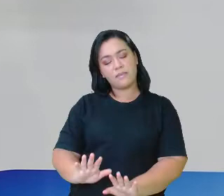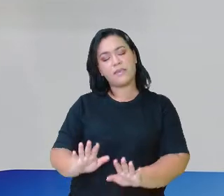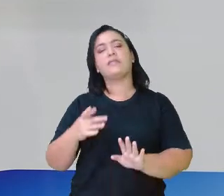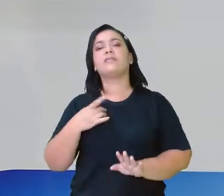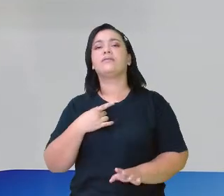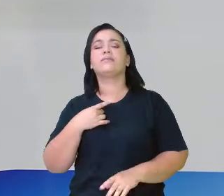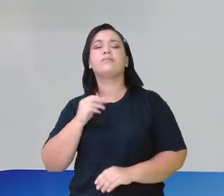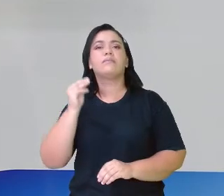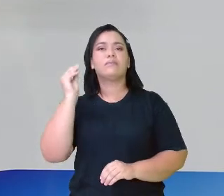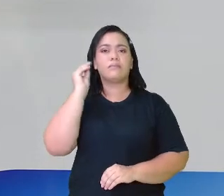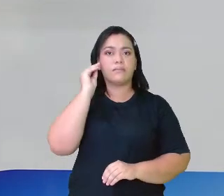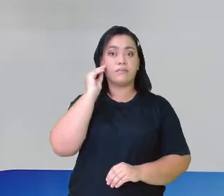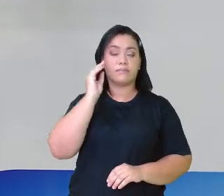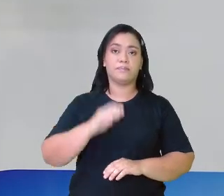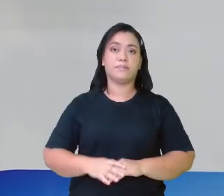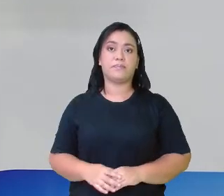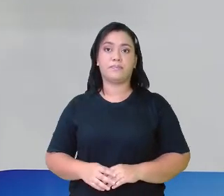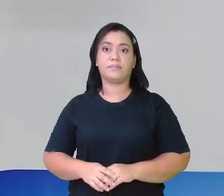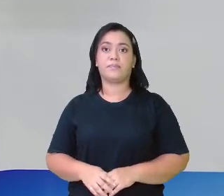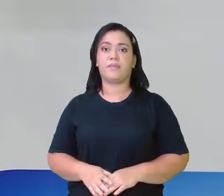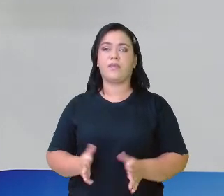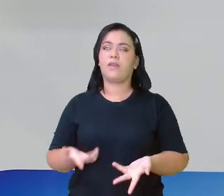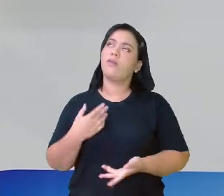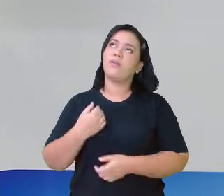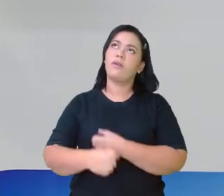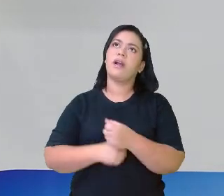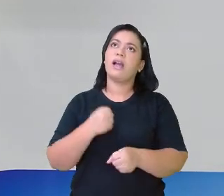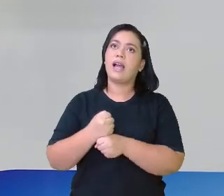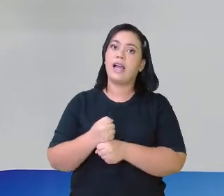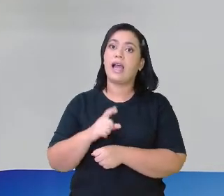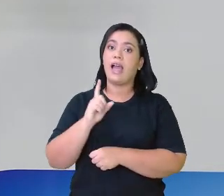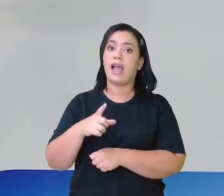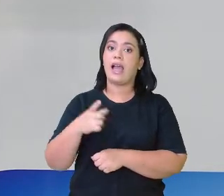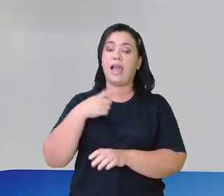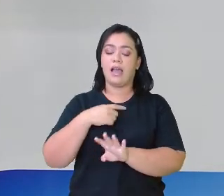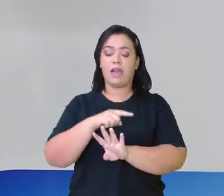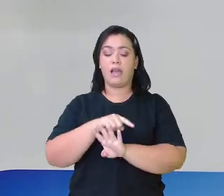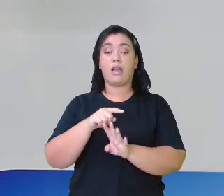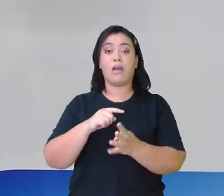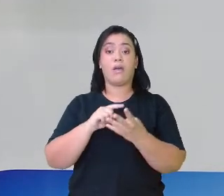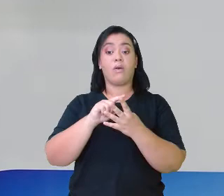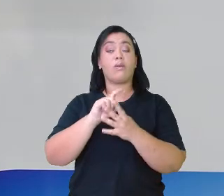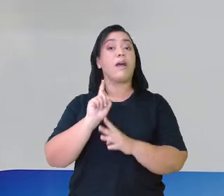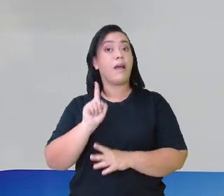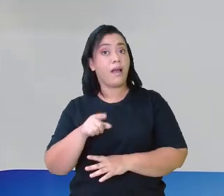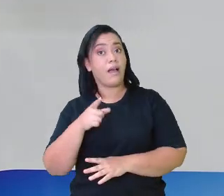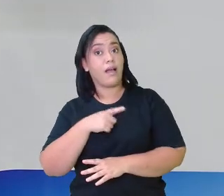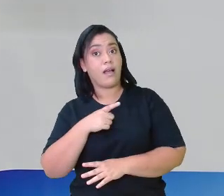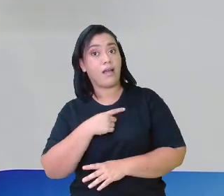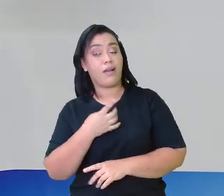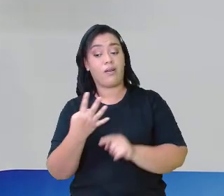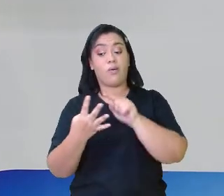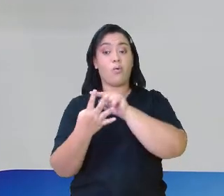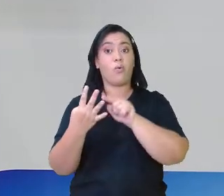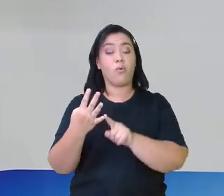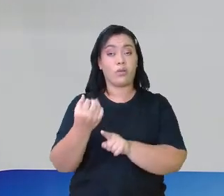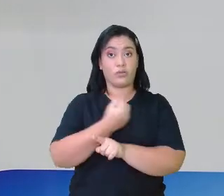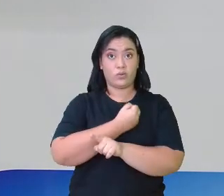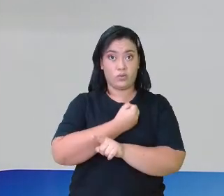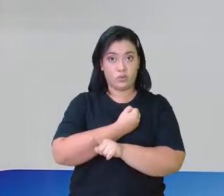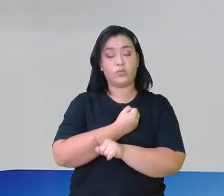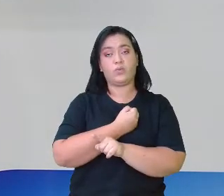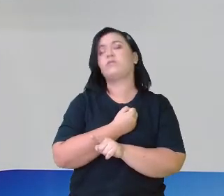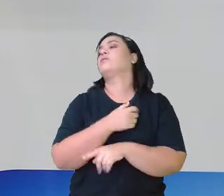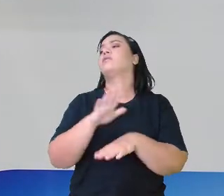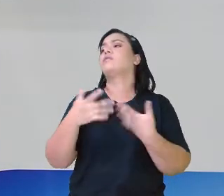aí, ó, como o ano praticamente é composto de quatro, praticamente não, ele é composto de quatro números,